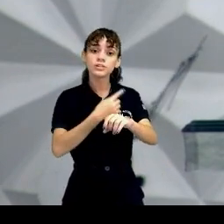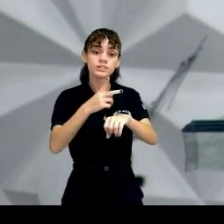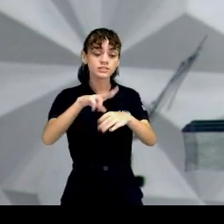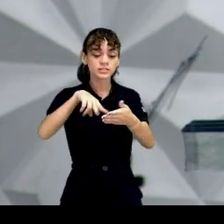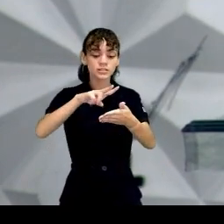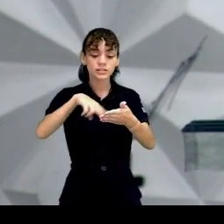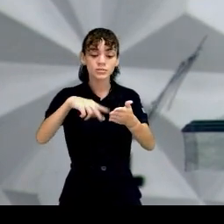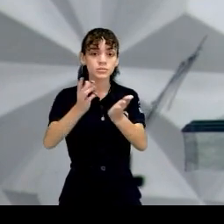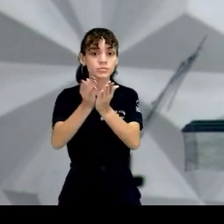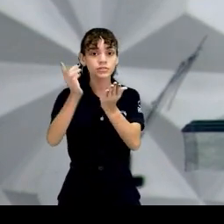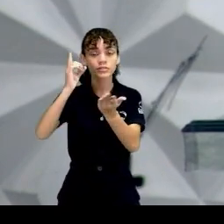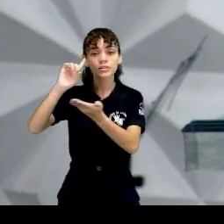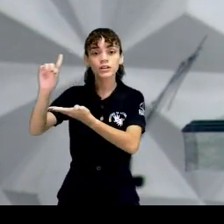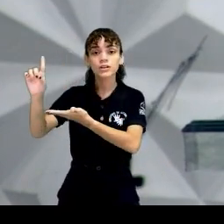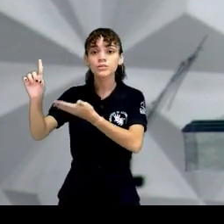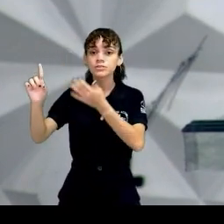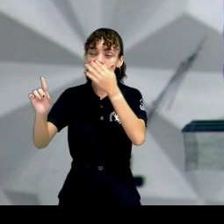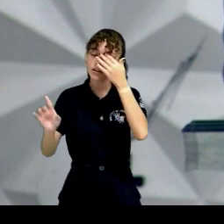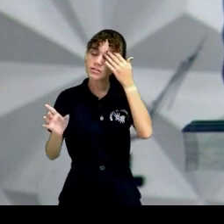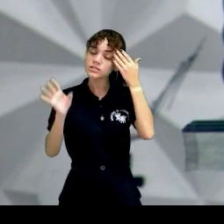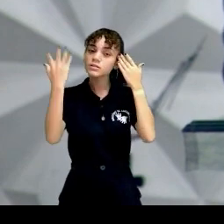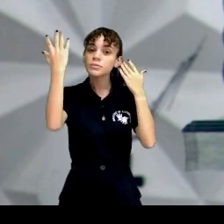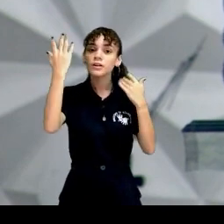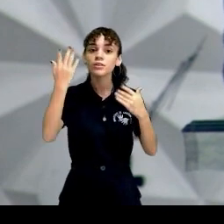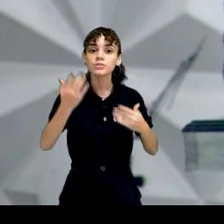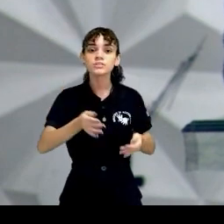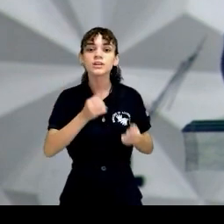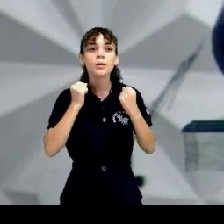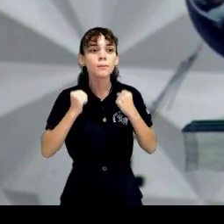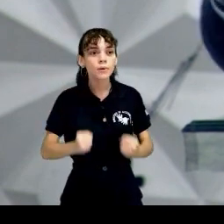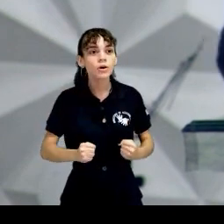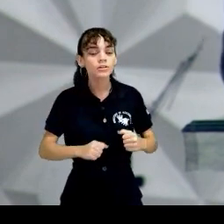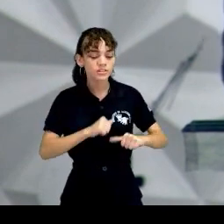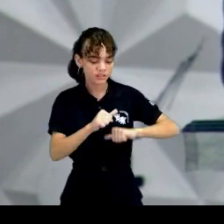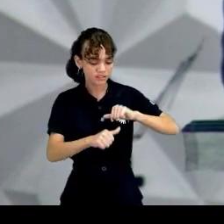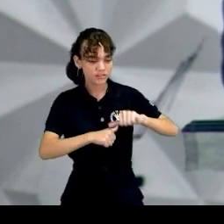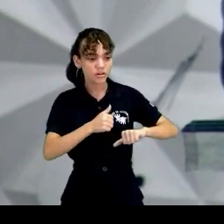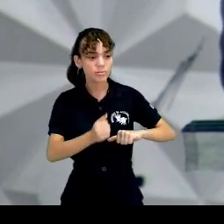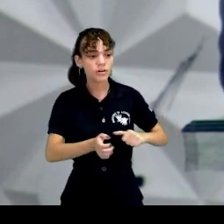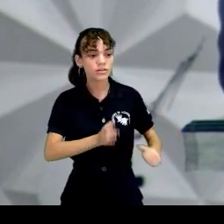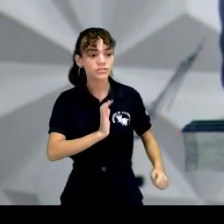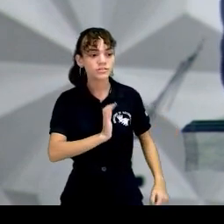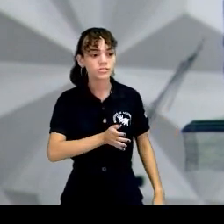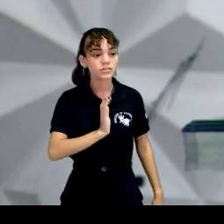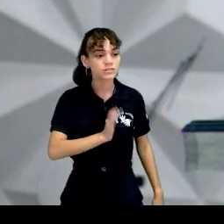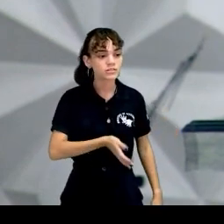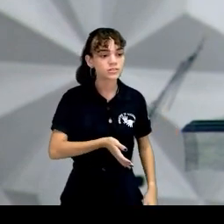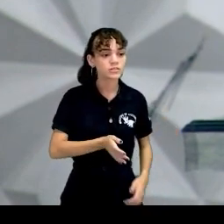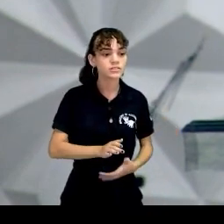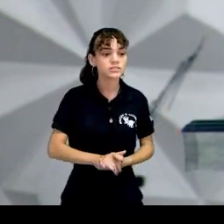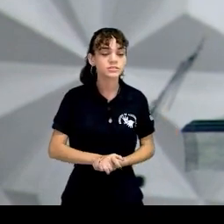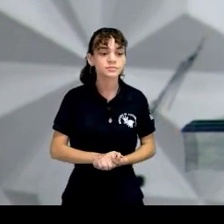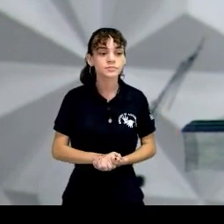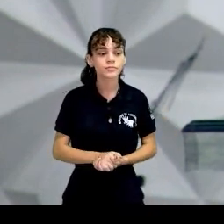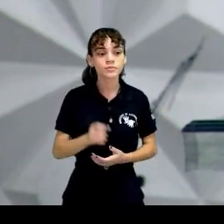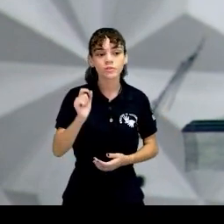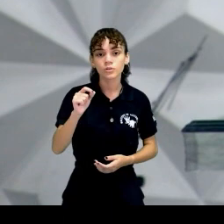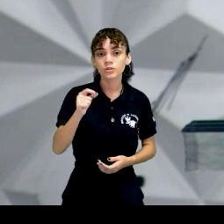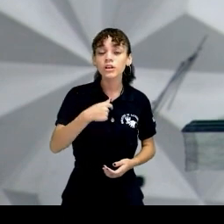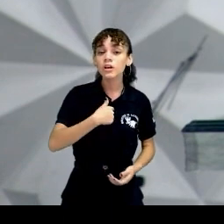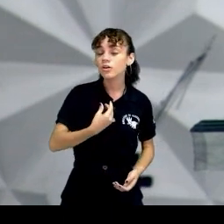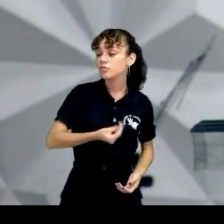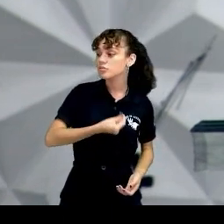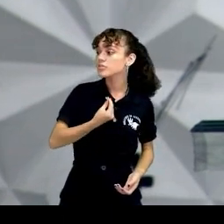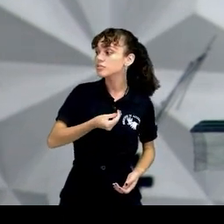corações, em função daquilo que eu tenho experimentado, daquilo que eu tenho vivenciado. Situações nas quais eu me identifico,